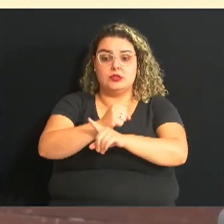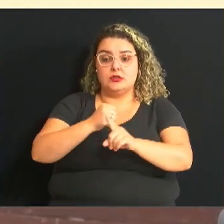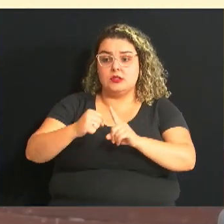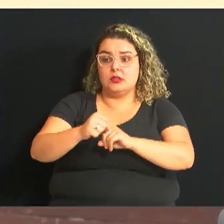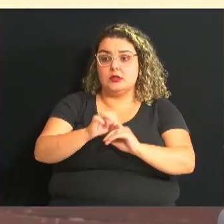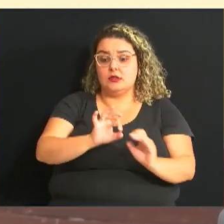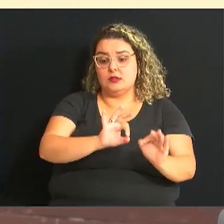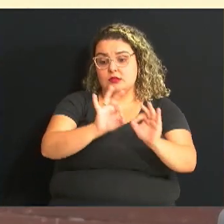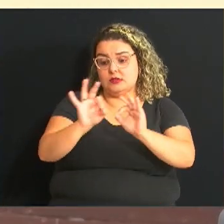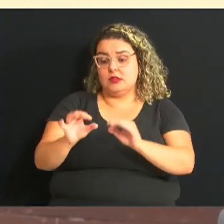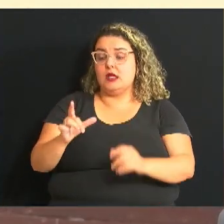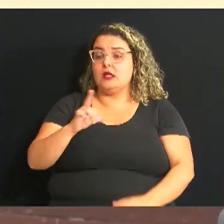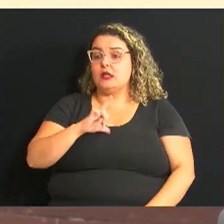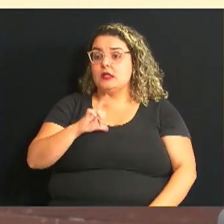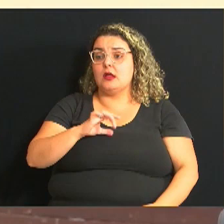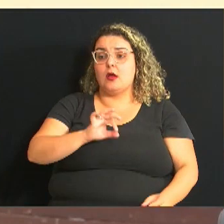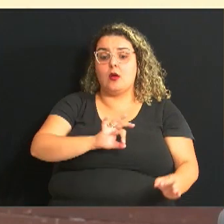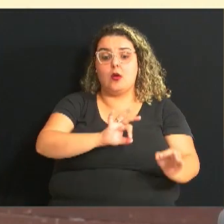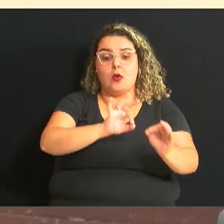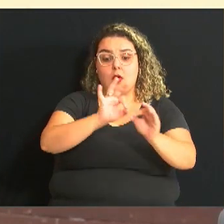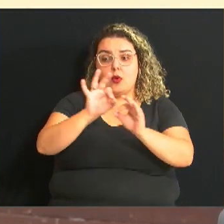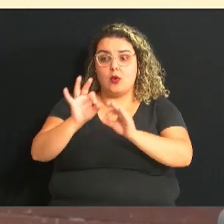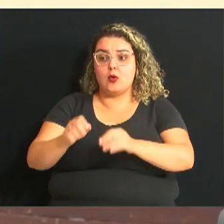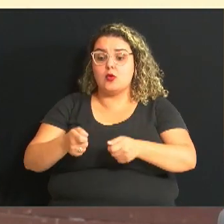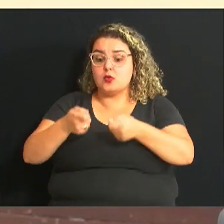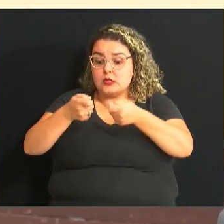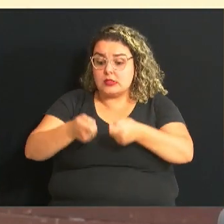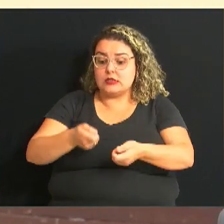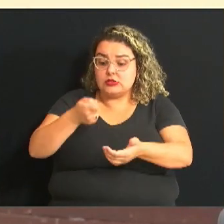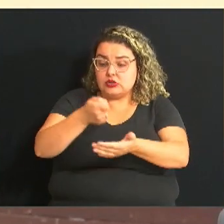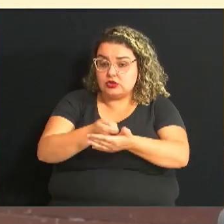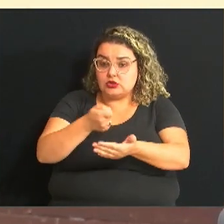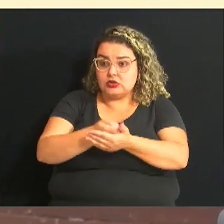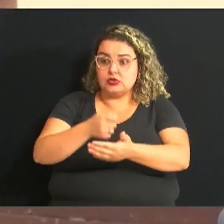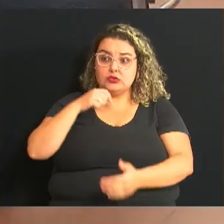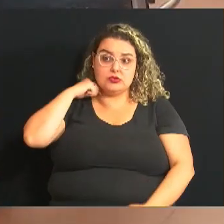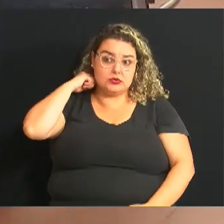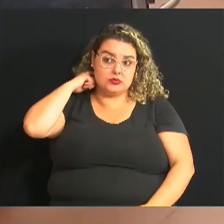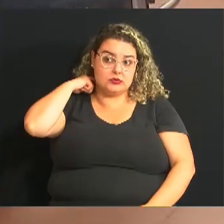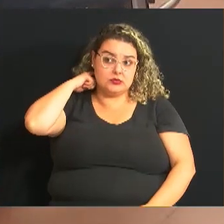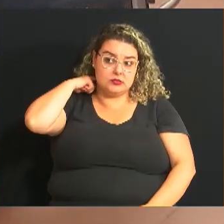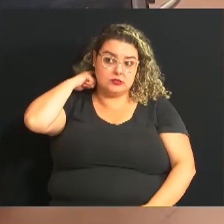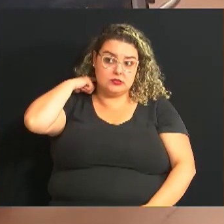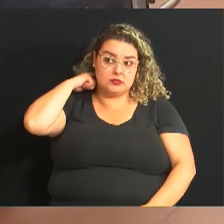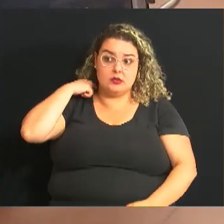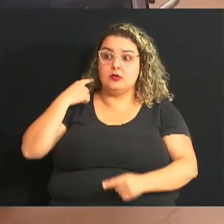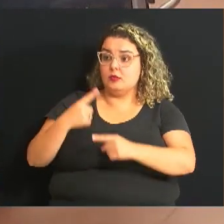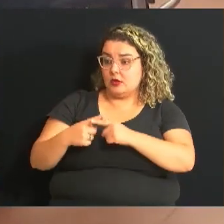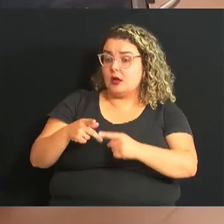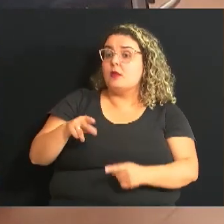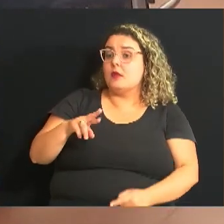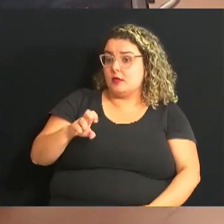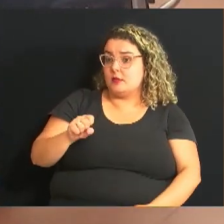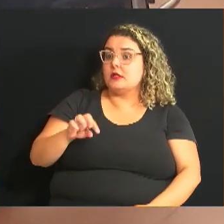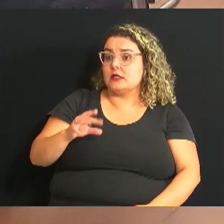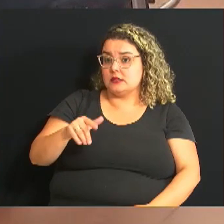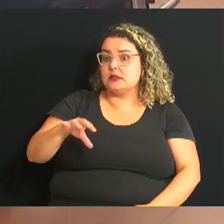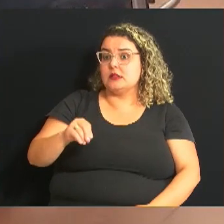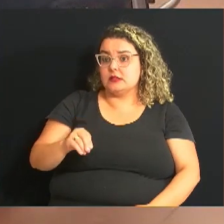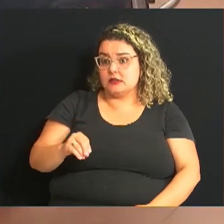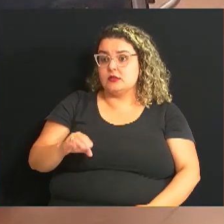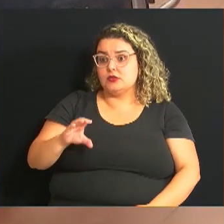há um acompanhamento muito rígido. Porque é uma prestação de contas, no né? uso desse dinheiro,